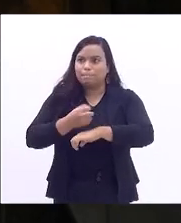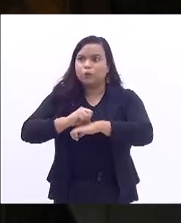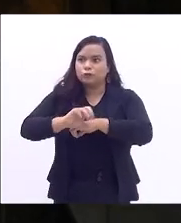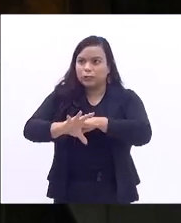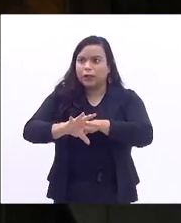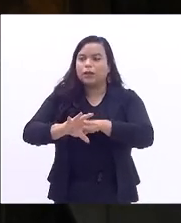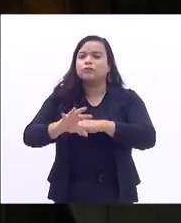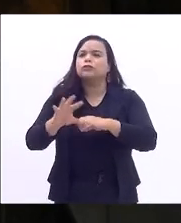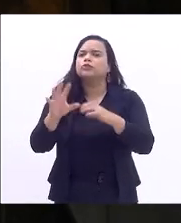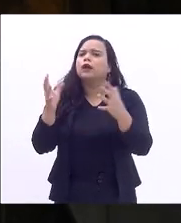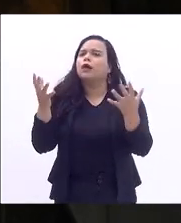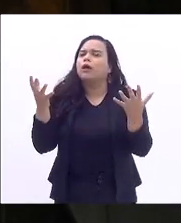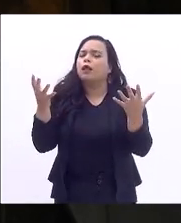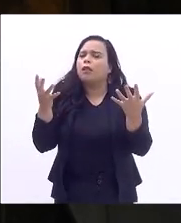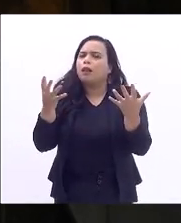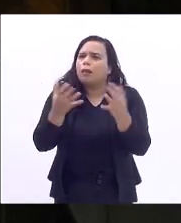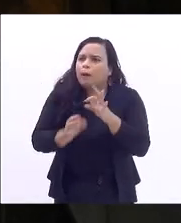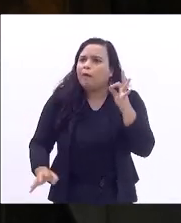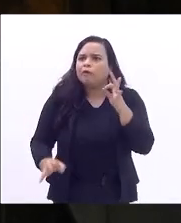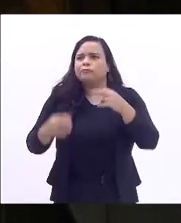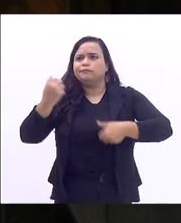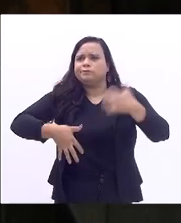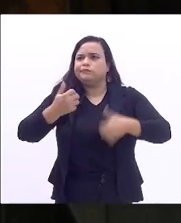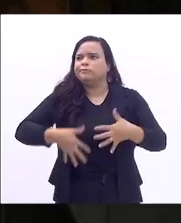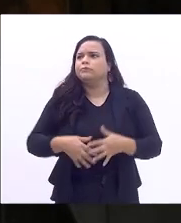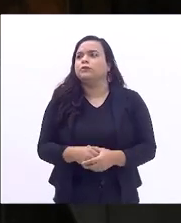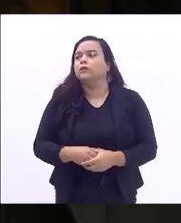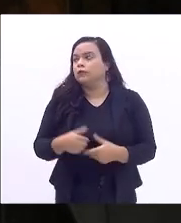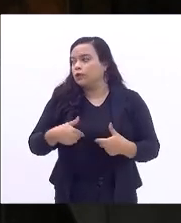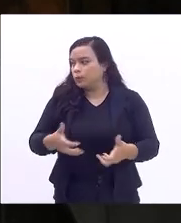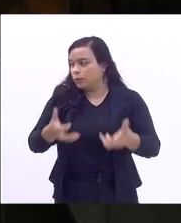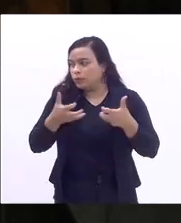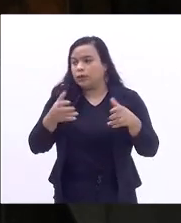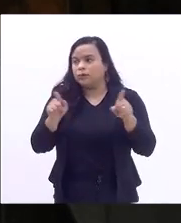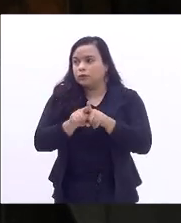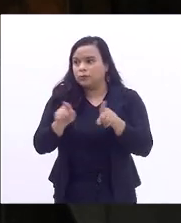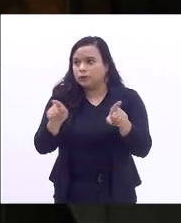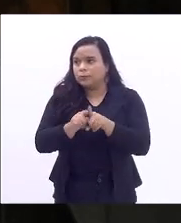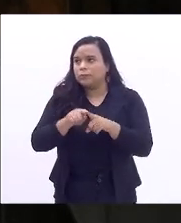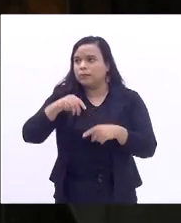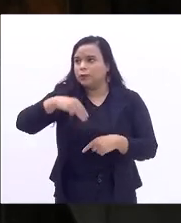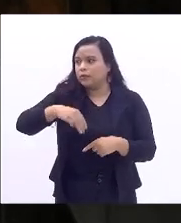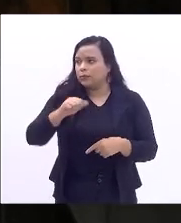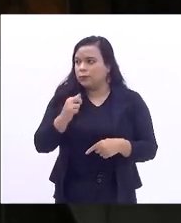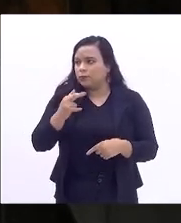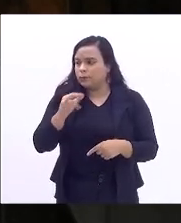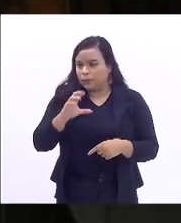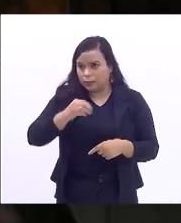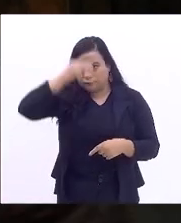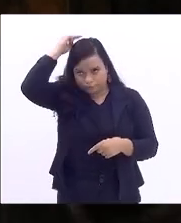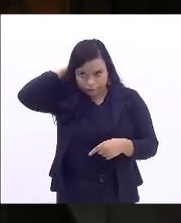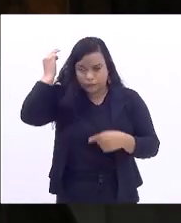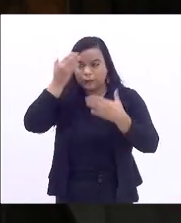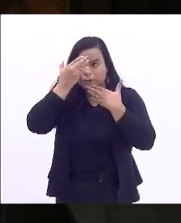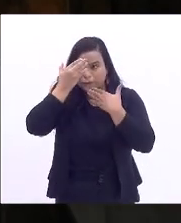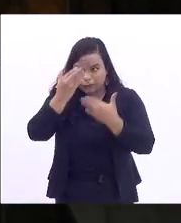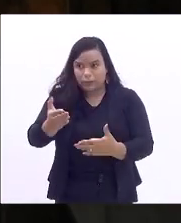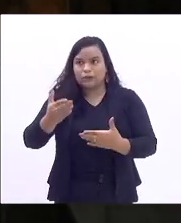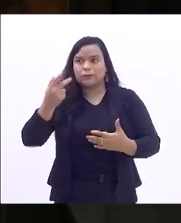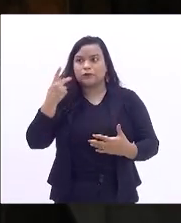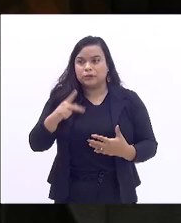muito oportuna queria também Márcio Pacheco agradecer o entendimento